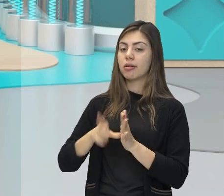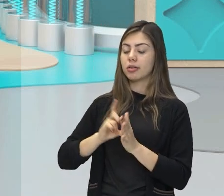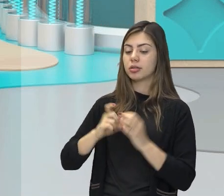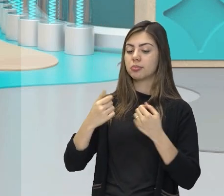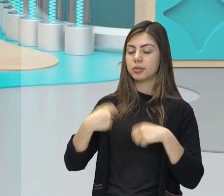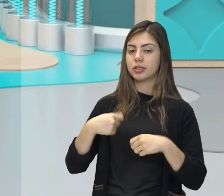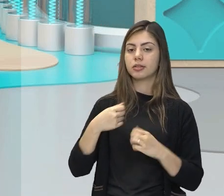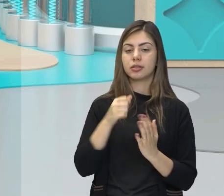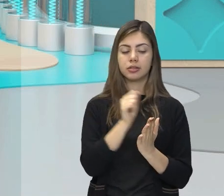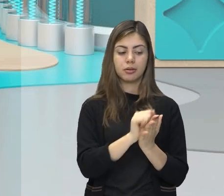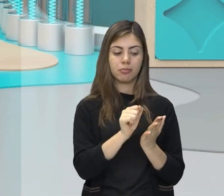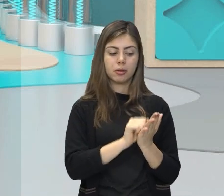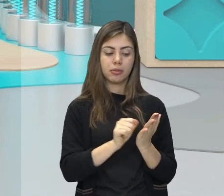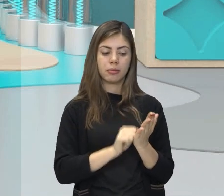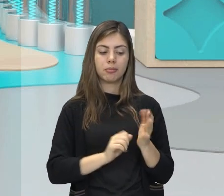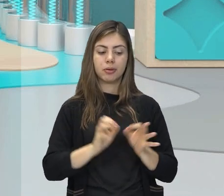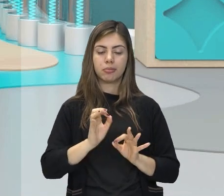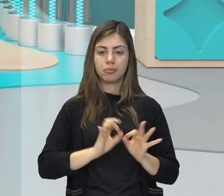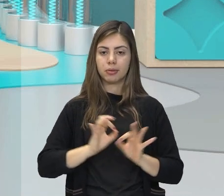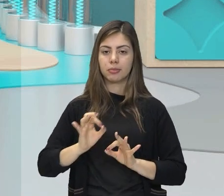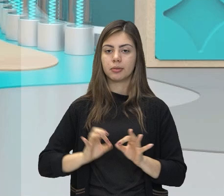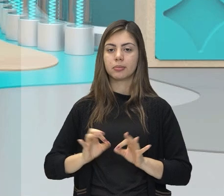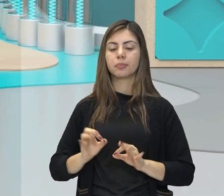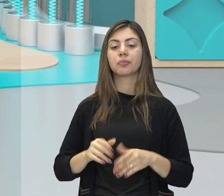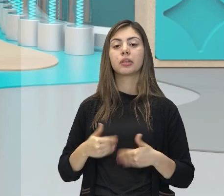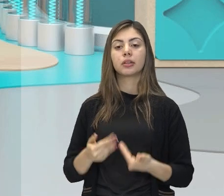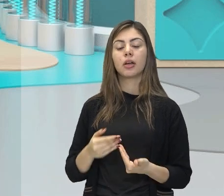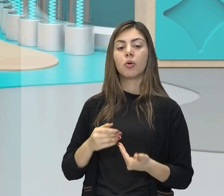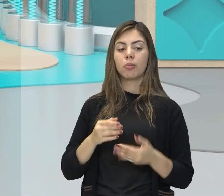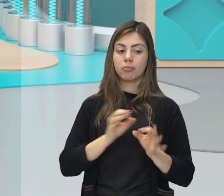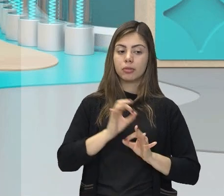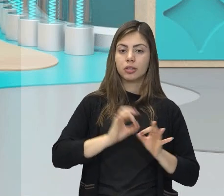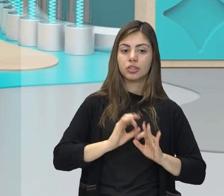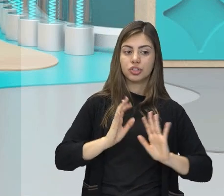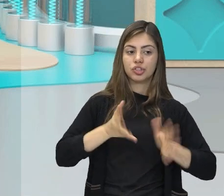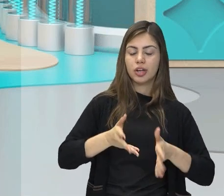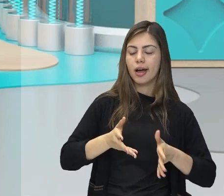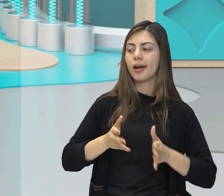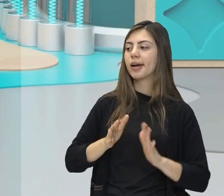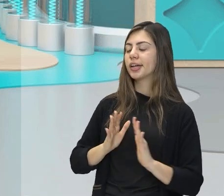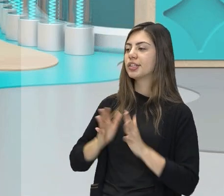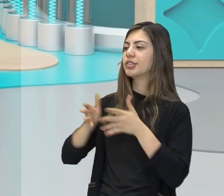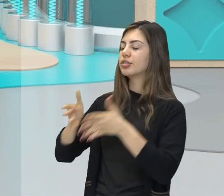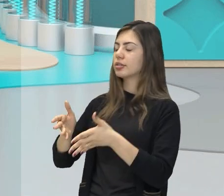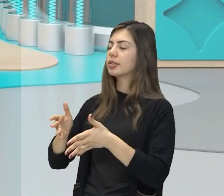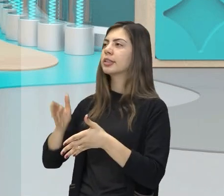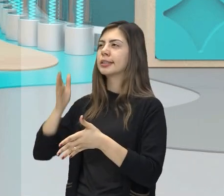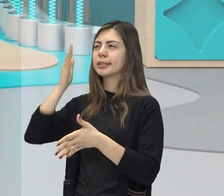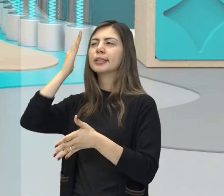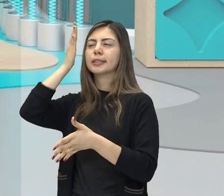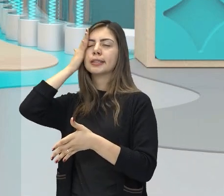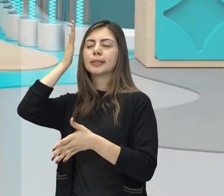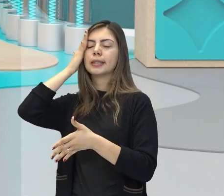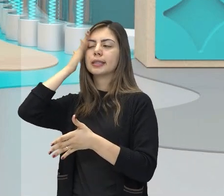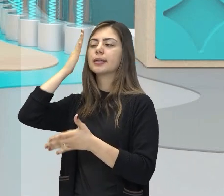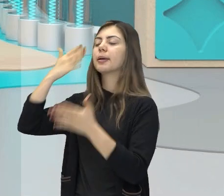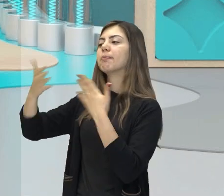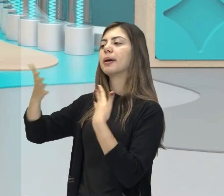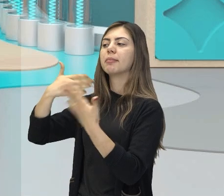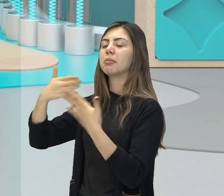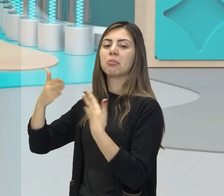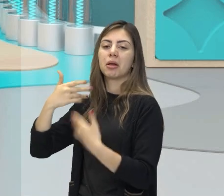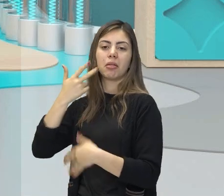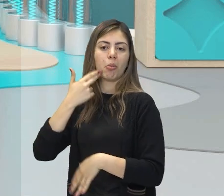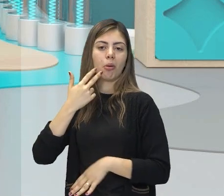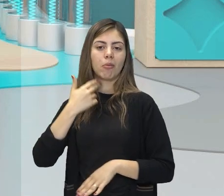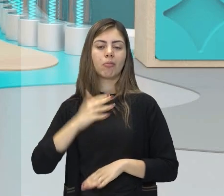você possa, no momento de realizar a entrevista, ficar mais tranquilo, porque você já pensou nesses aspectos.